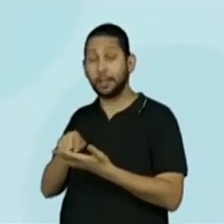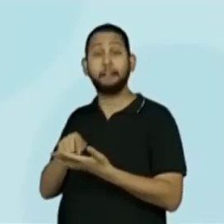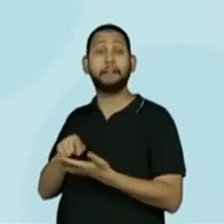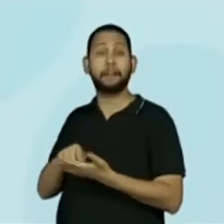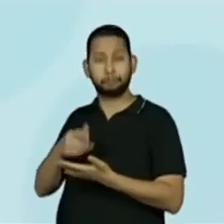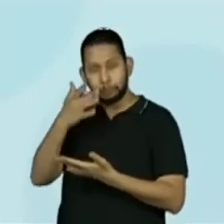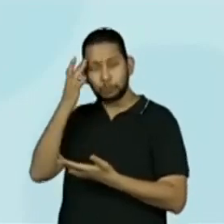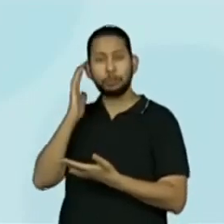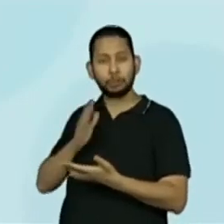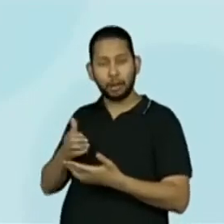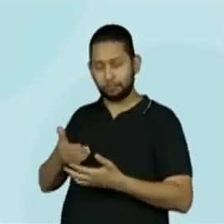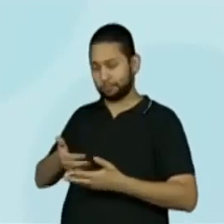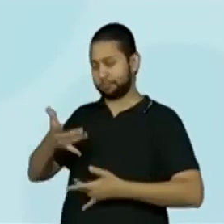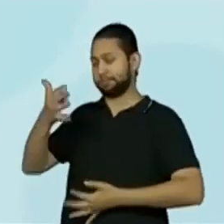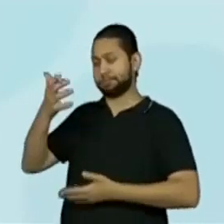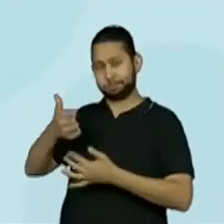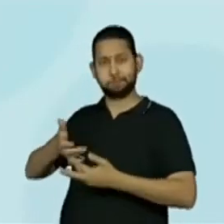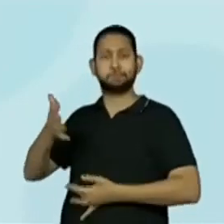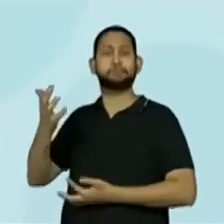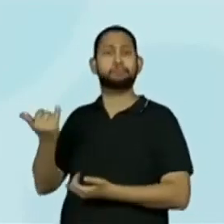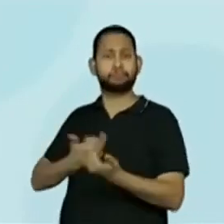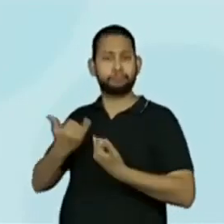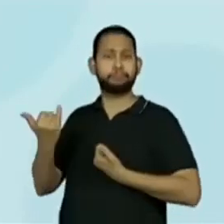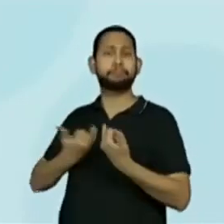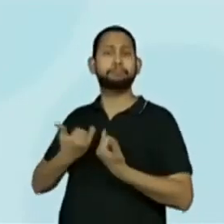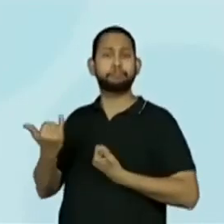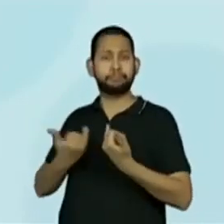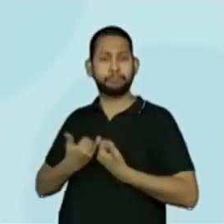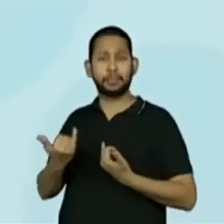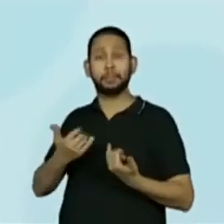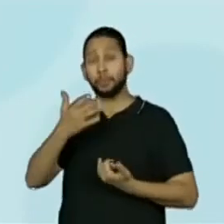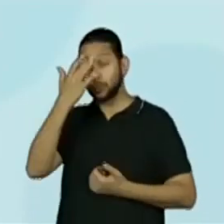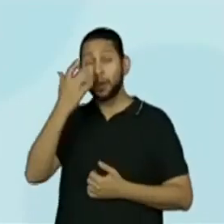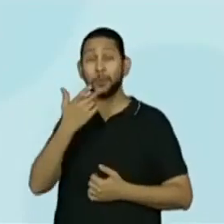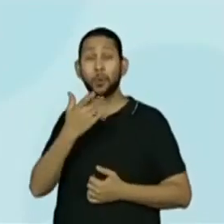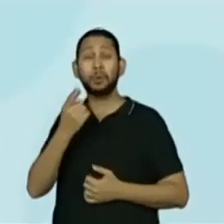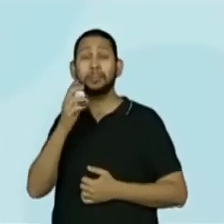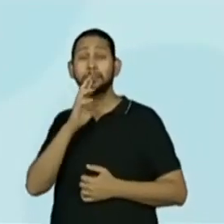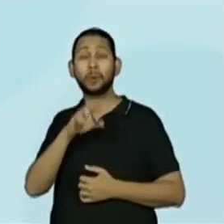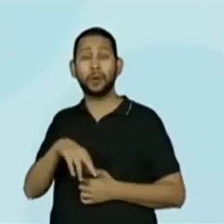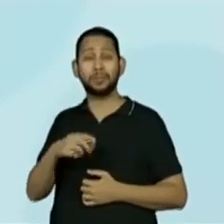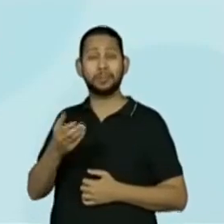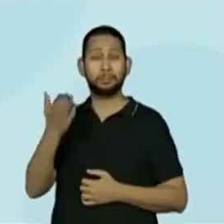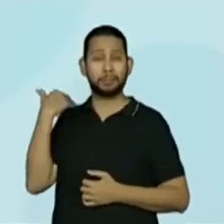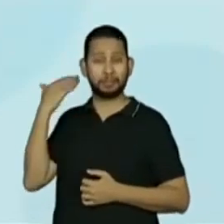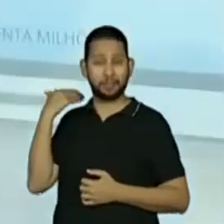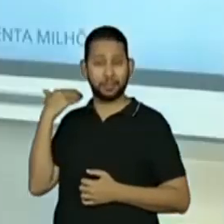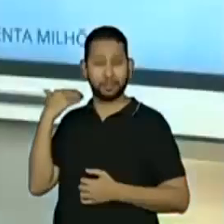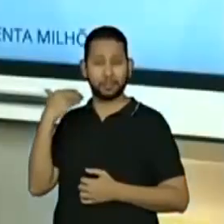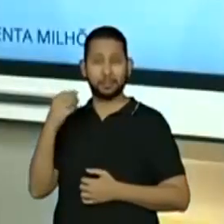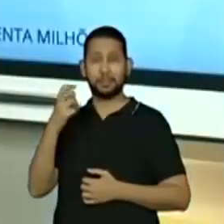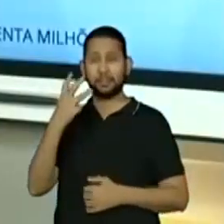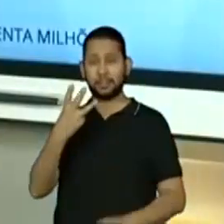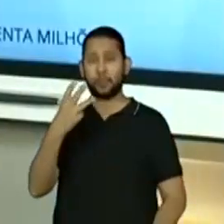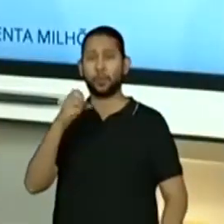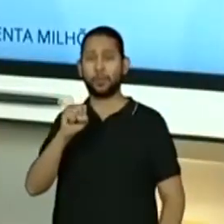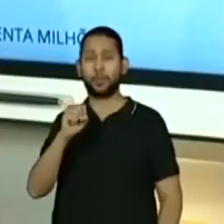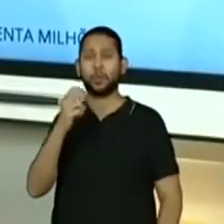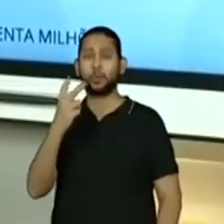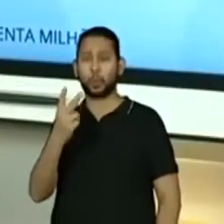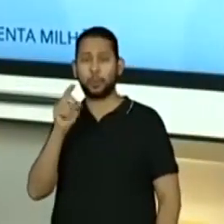Olha, um monte de gente aqui já indicando lá que o último seria mesmo, lembra, na anterior, o